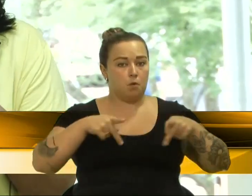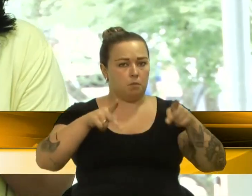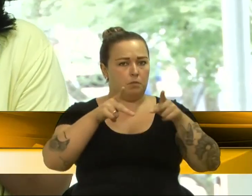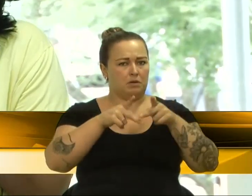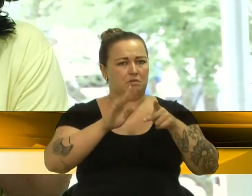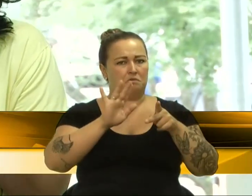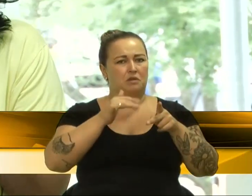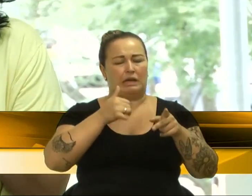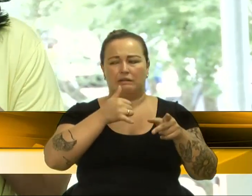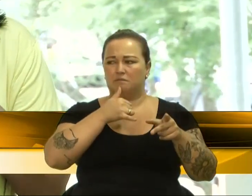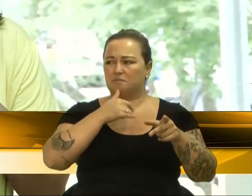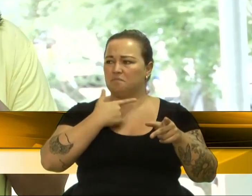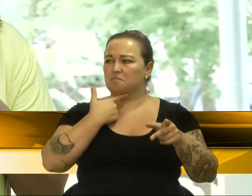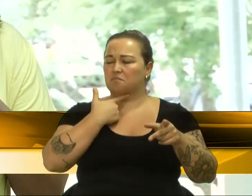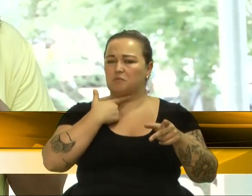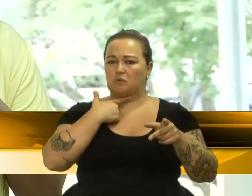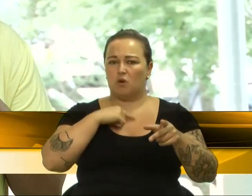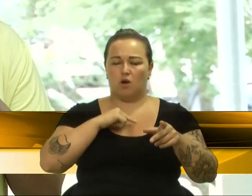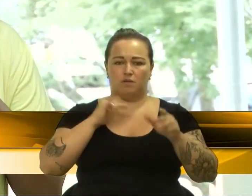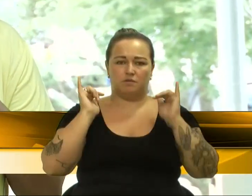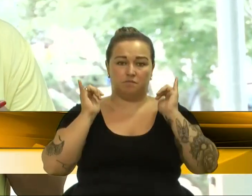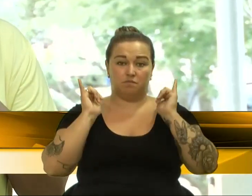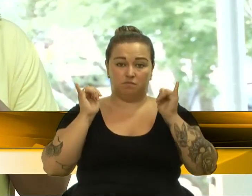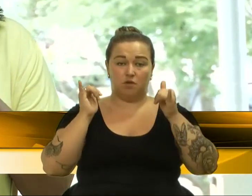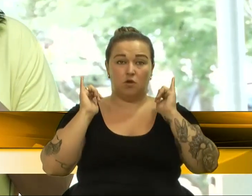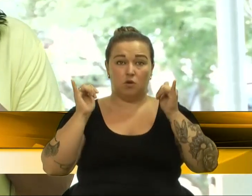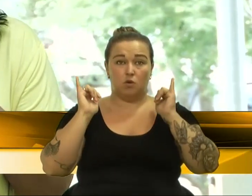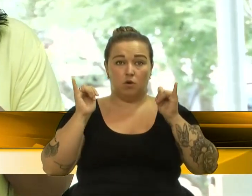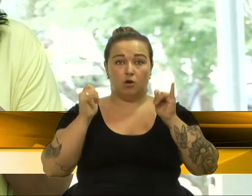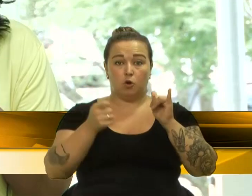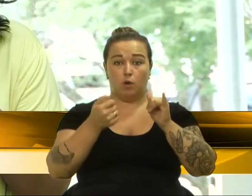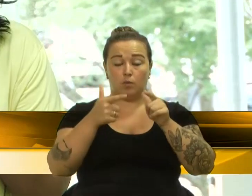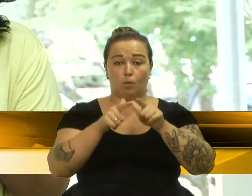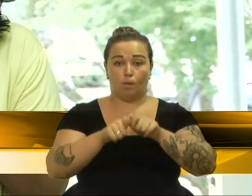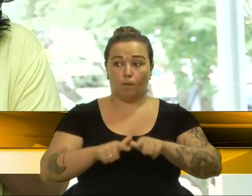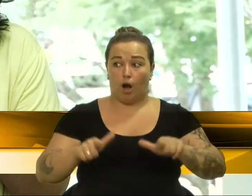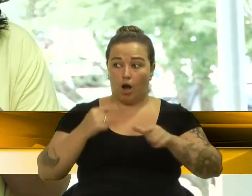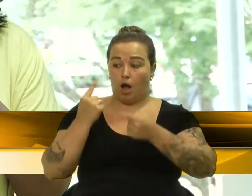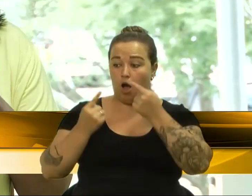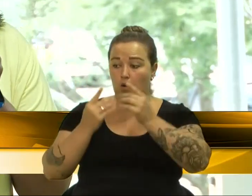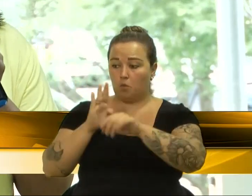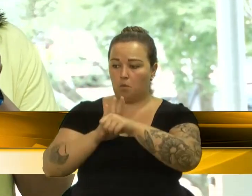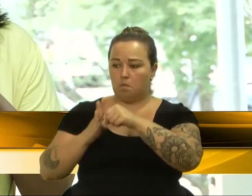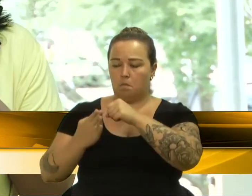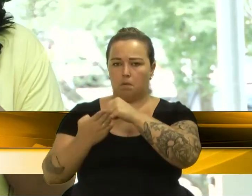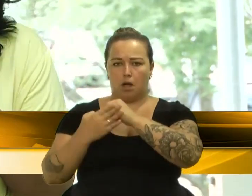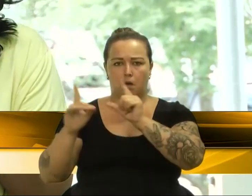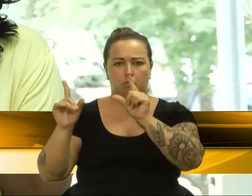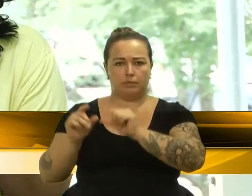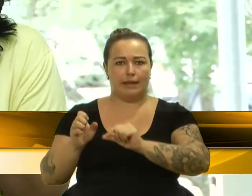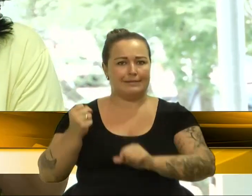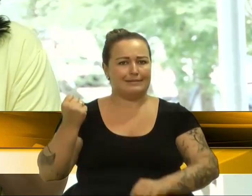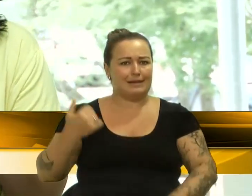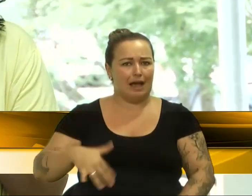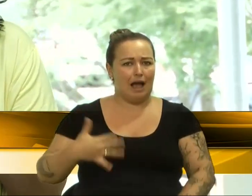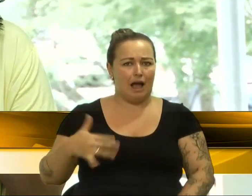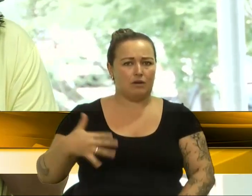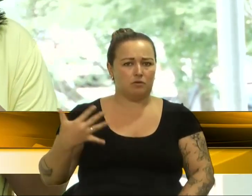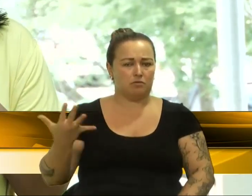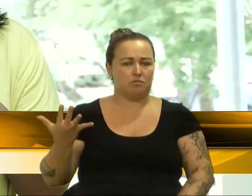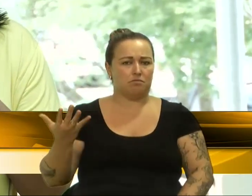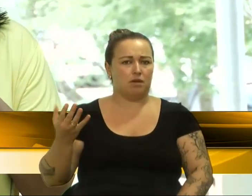descontentamento com o transporte. Não é à toa que os ônibus andam quase vazios em alguns bairros da nossa cidade. O transporte ele é caro, ele é